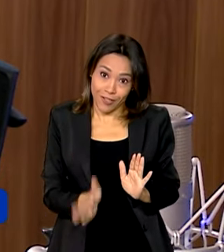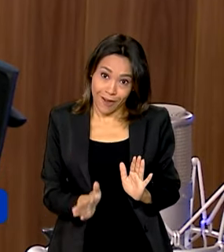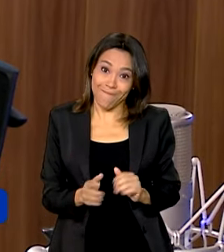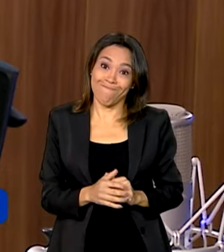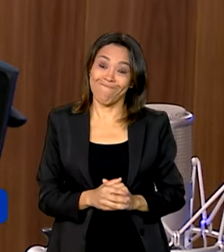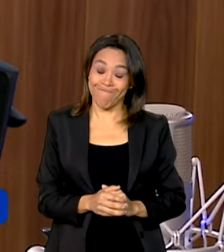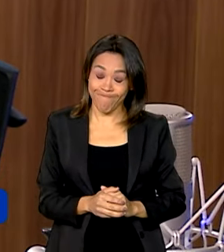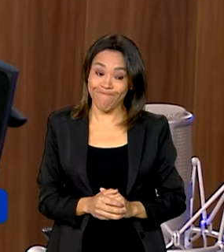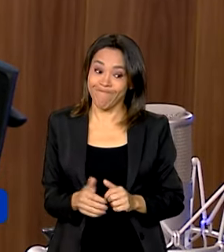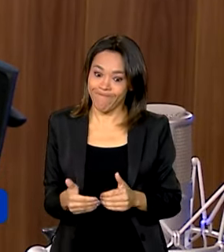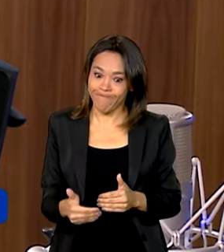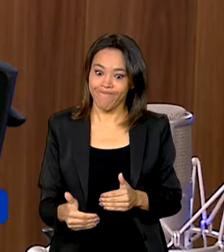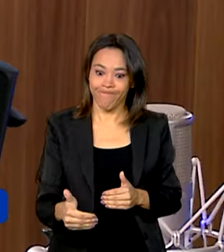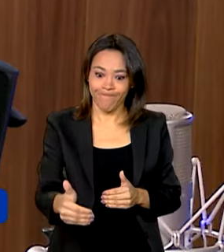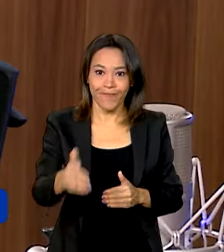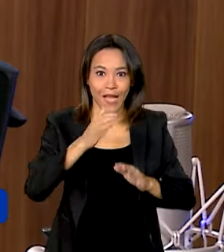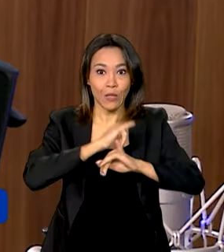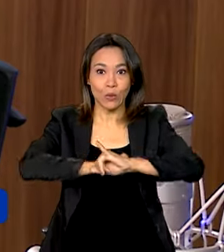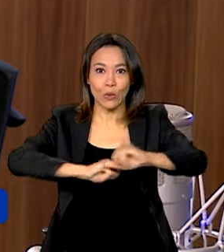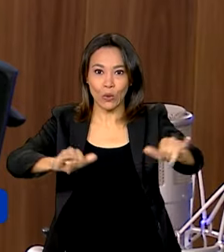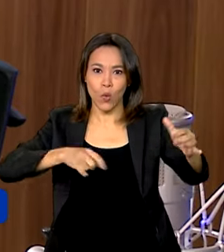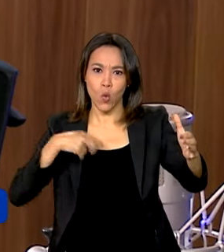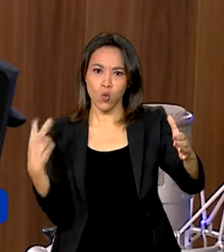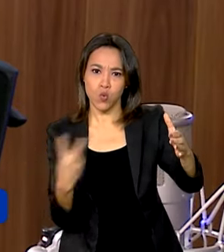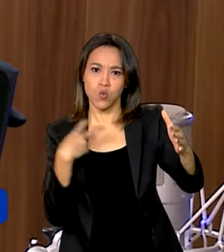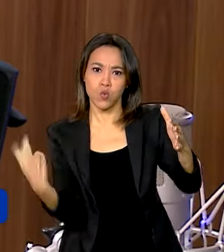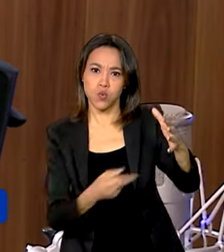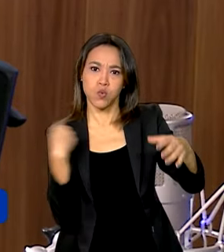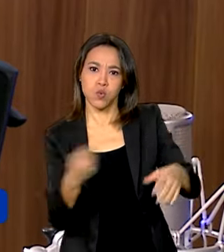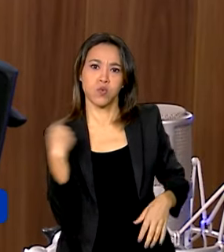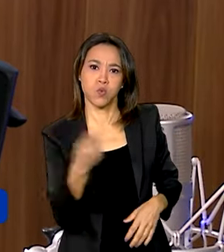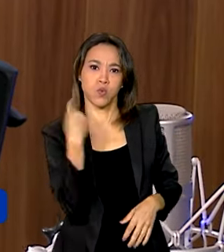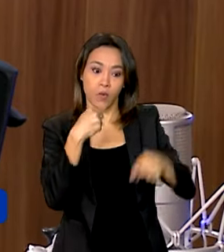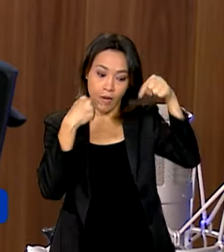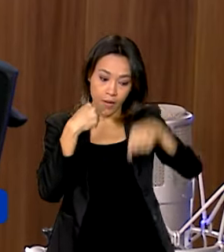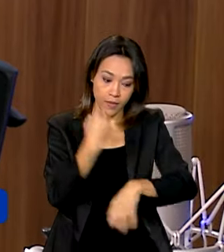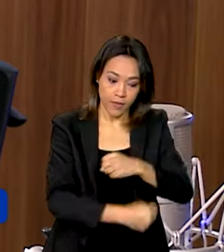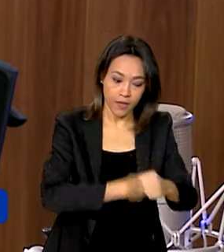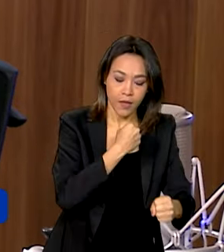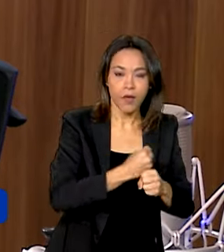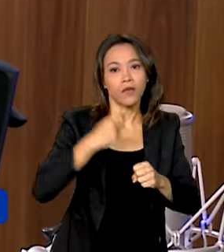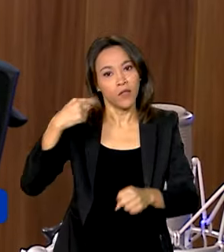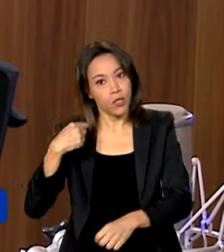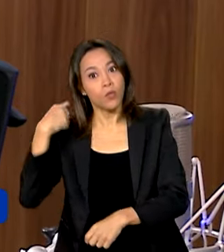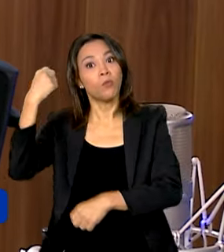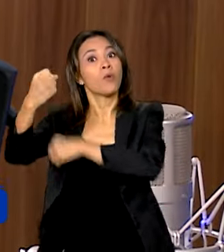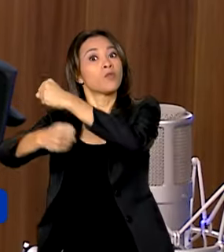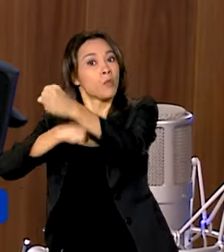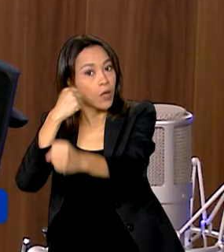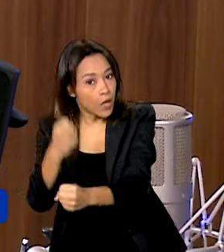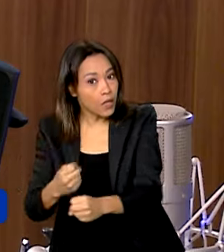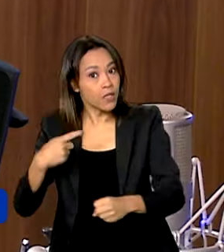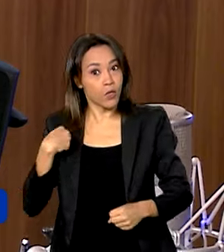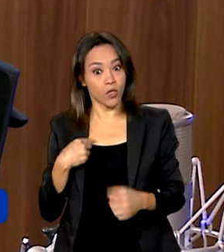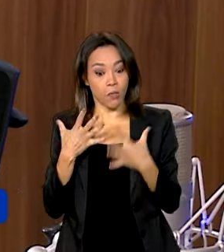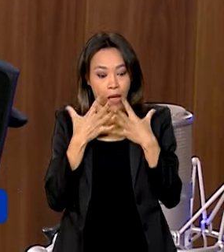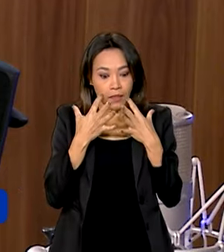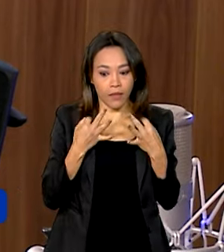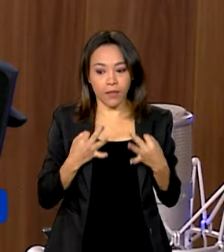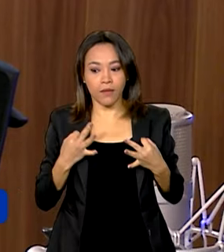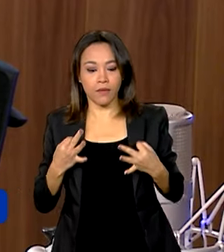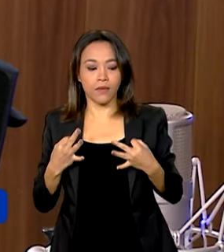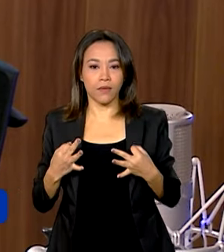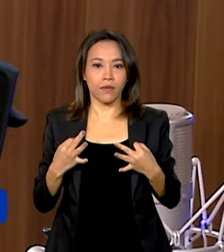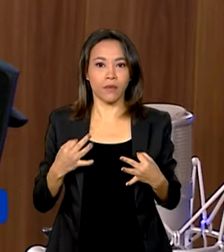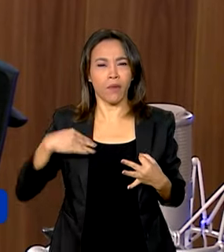eh eun nínio esse ano e no ano que vem a gente precisa est atento né para evitar que se acumule